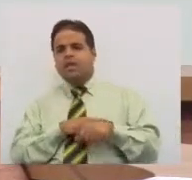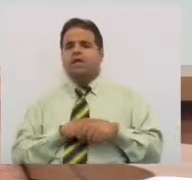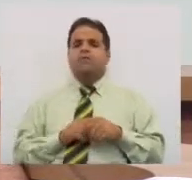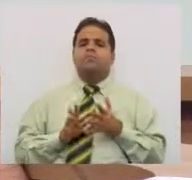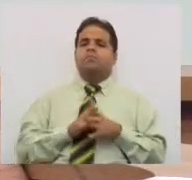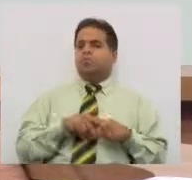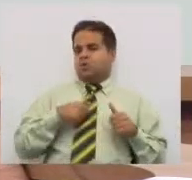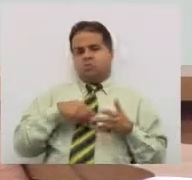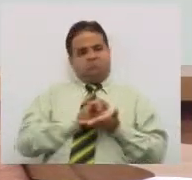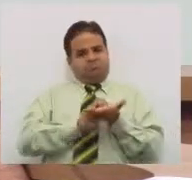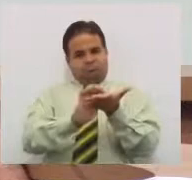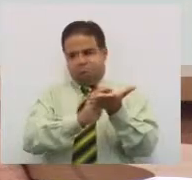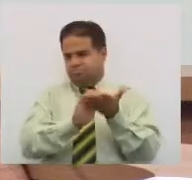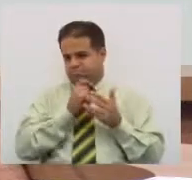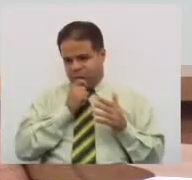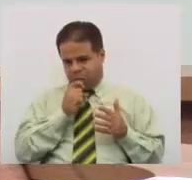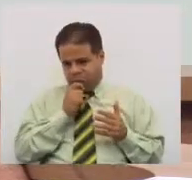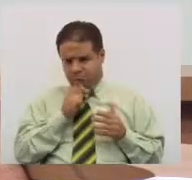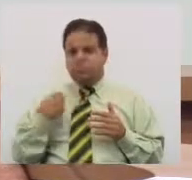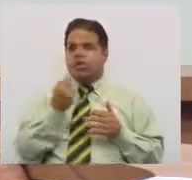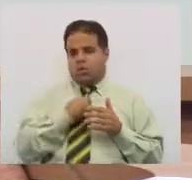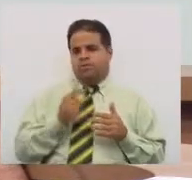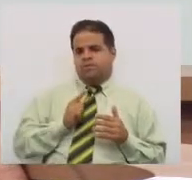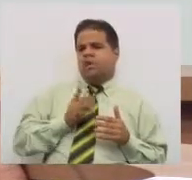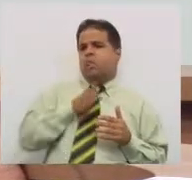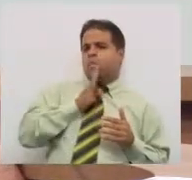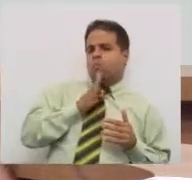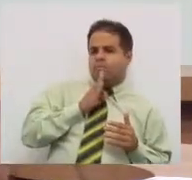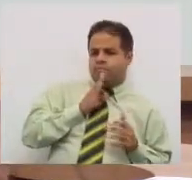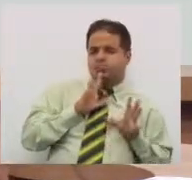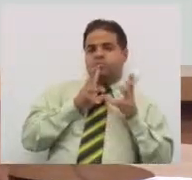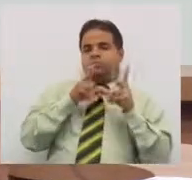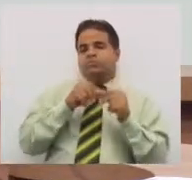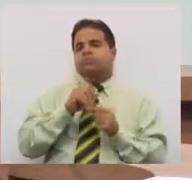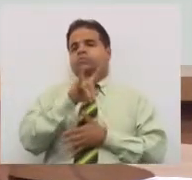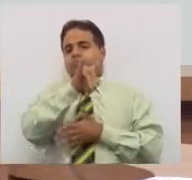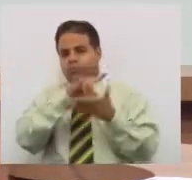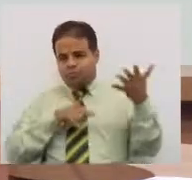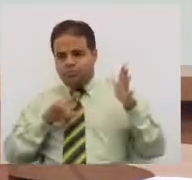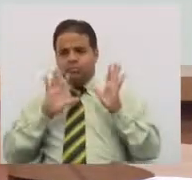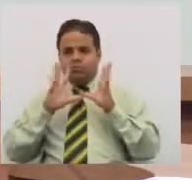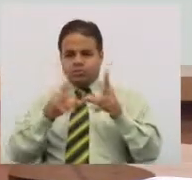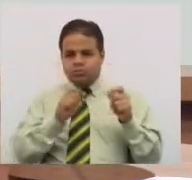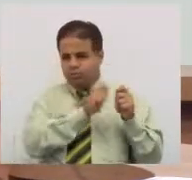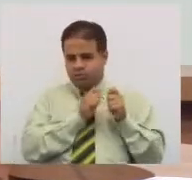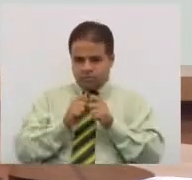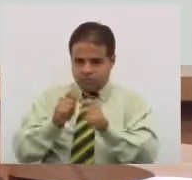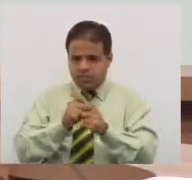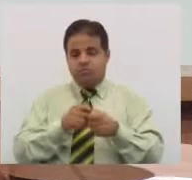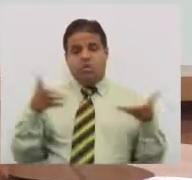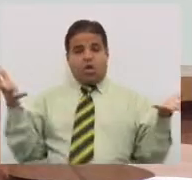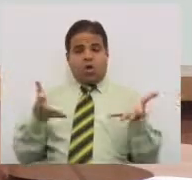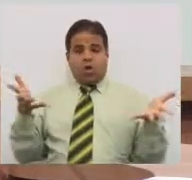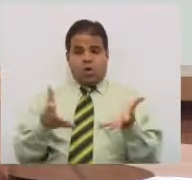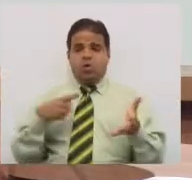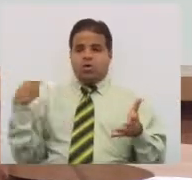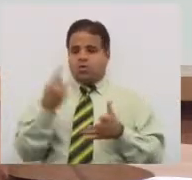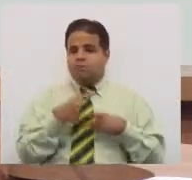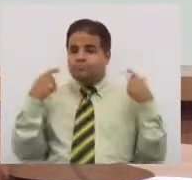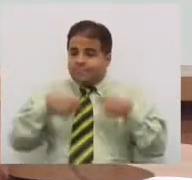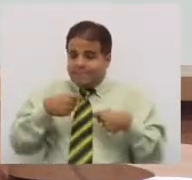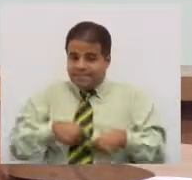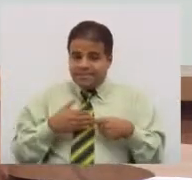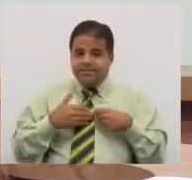era secretário ainda, mas a gente tem conhecimento dos documentos que foram feitos e a gente agora precisa finalizar.